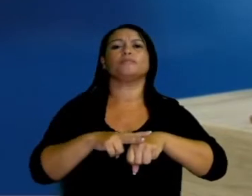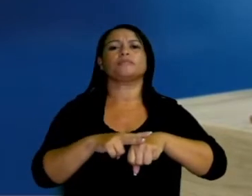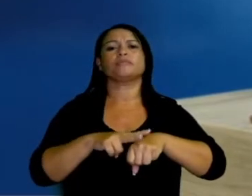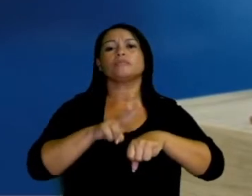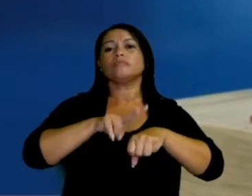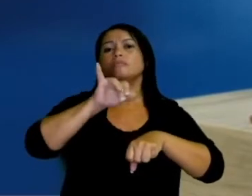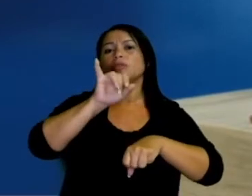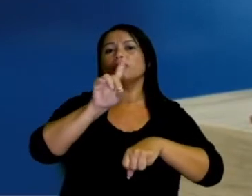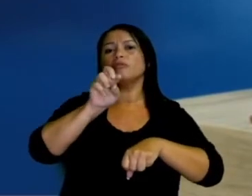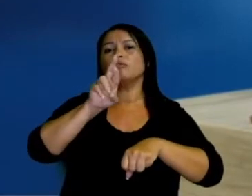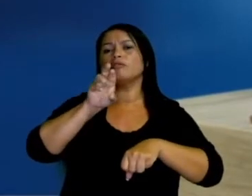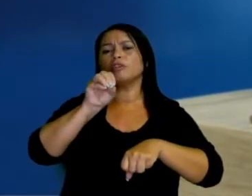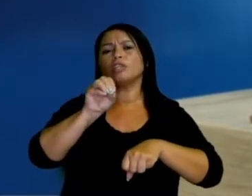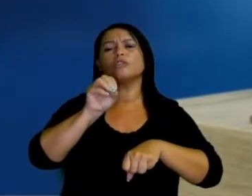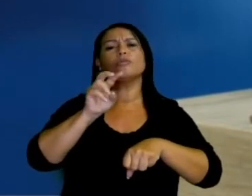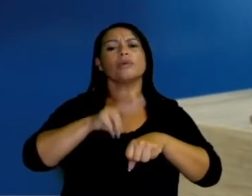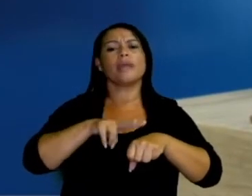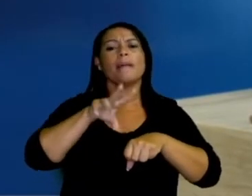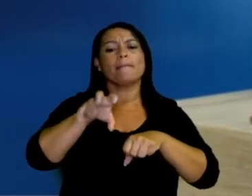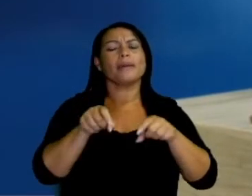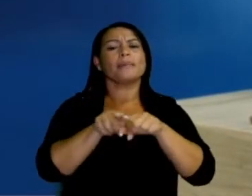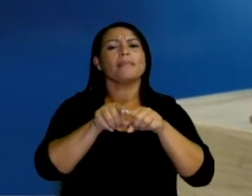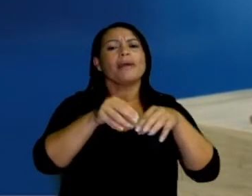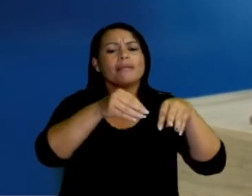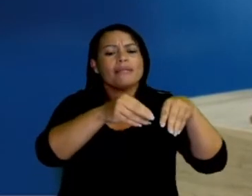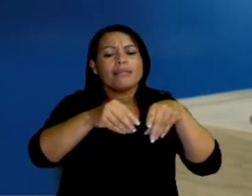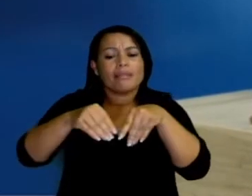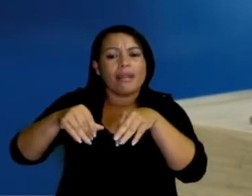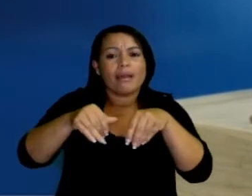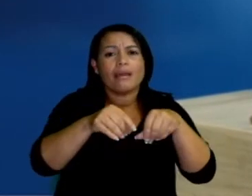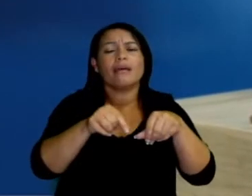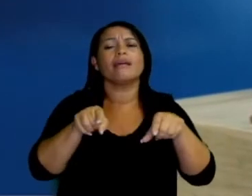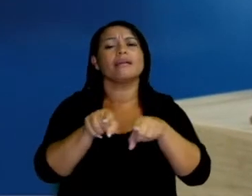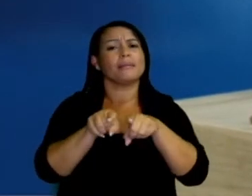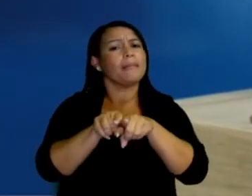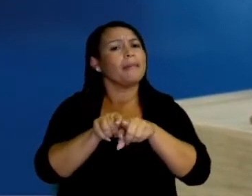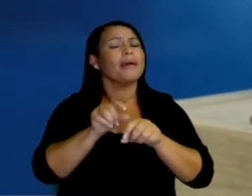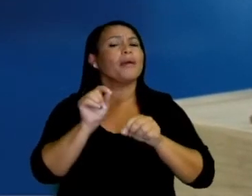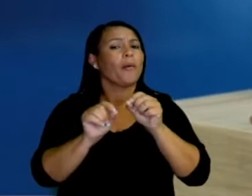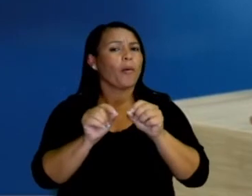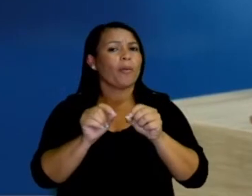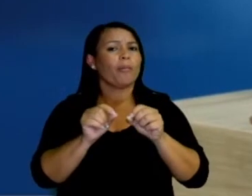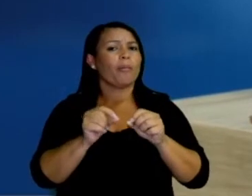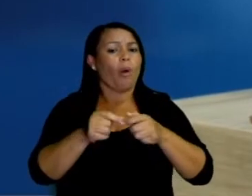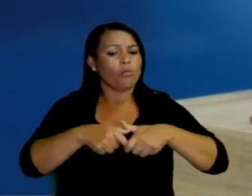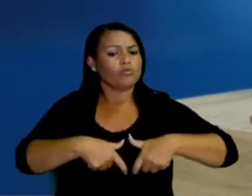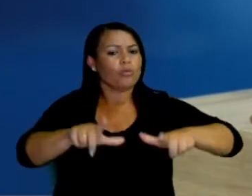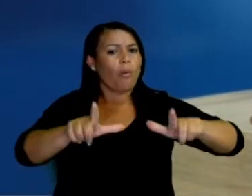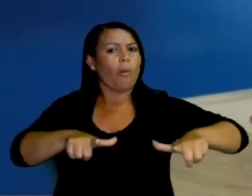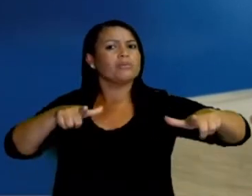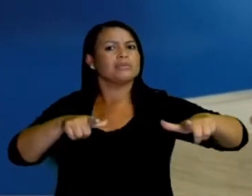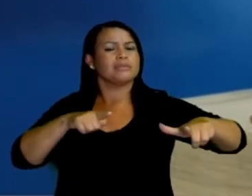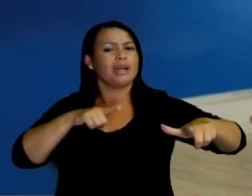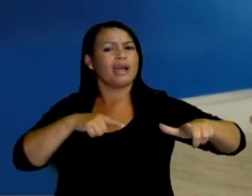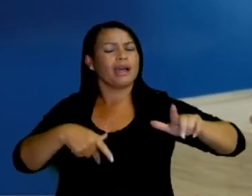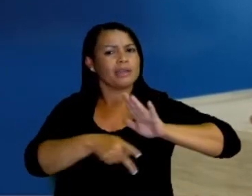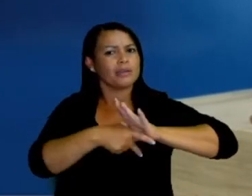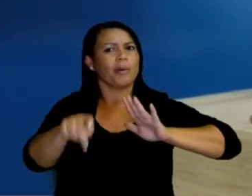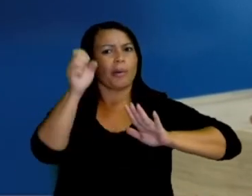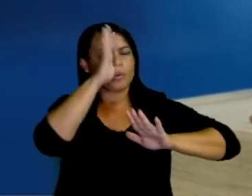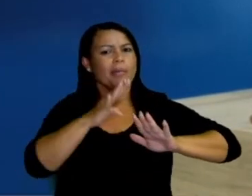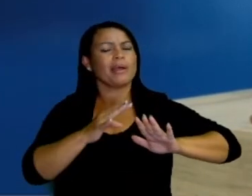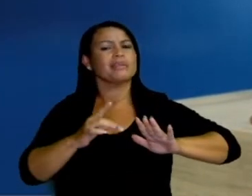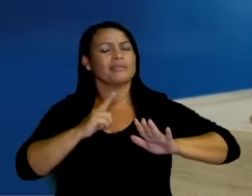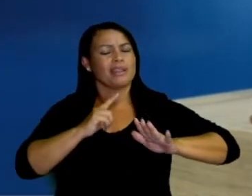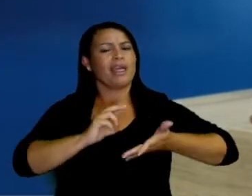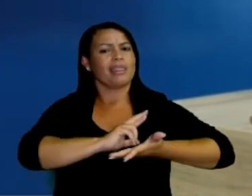da sílica, que é extraído da areia, e, ou seja, em suma, o nosso território ele vai apresentar, né, aí, bastante